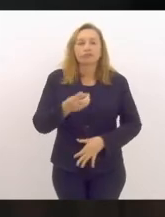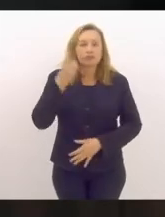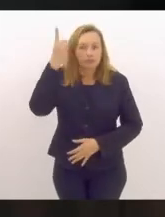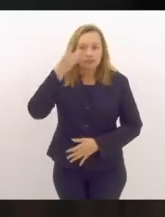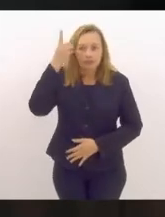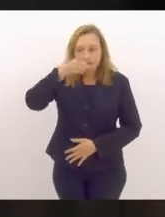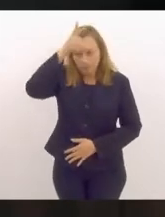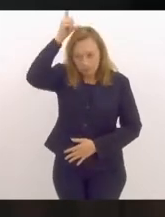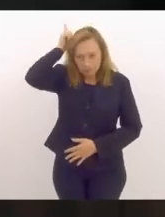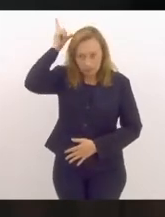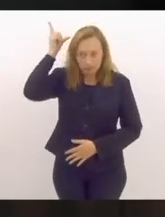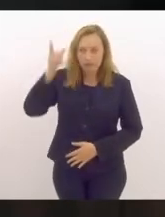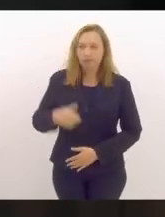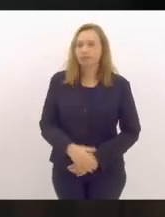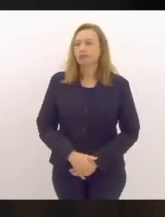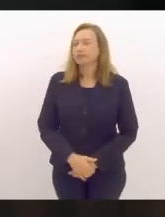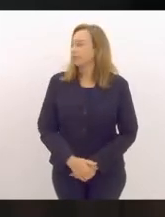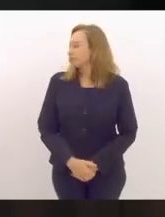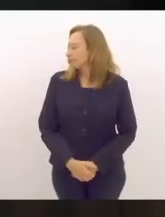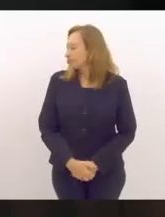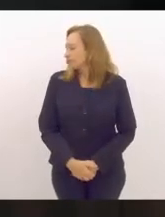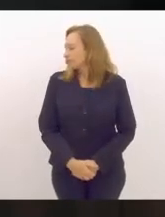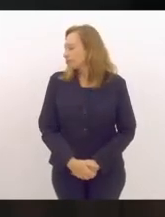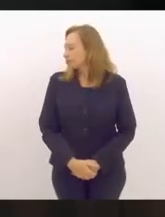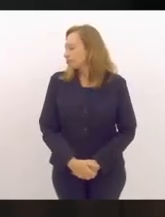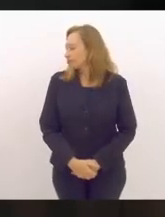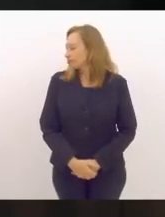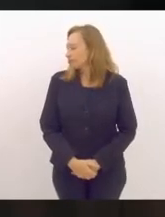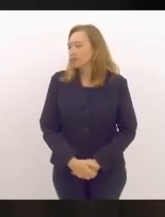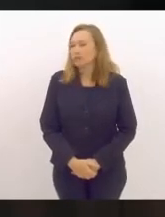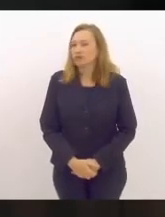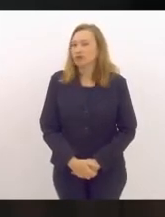deputado Luiz Paulo.